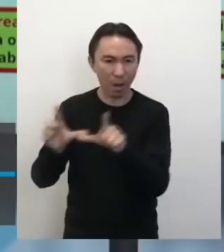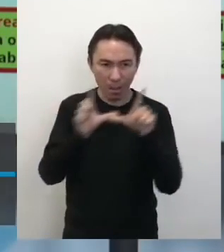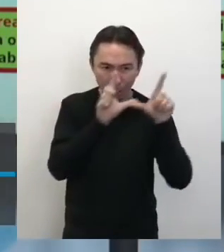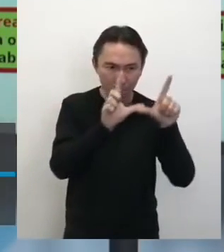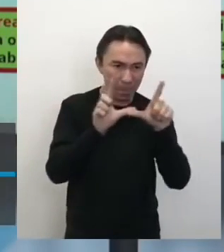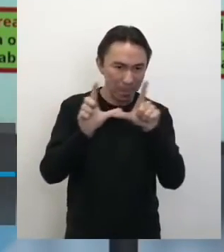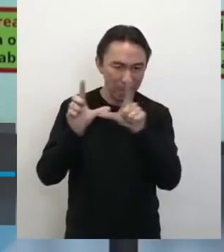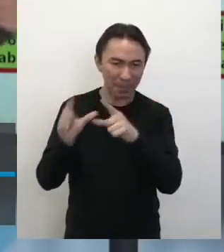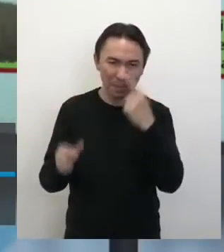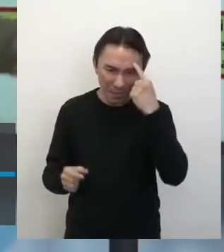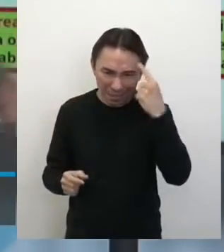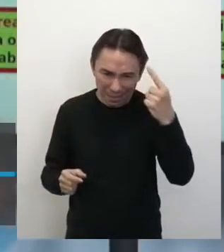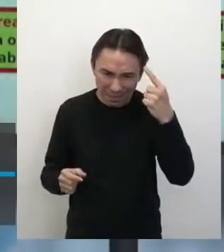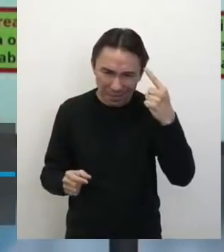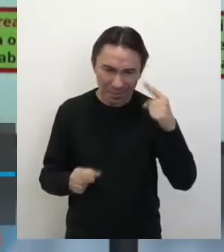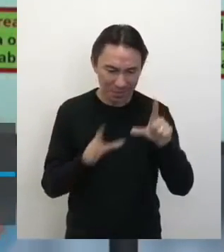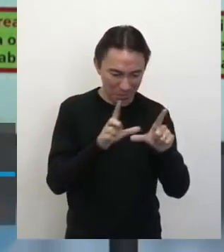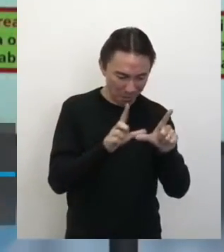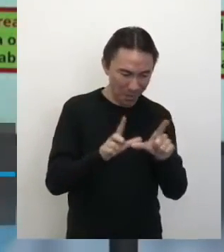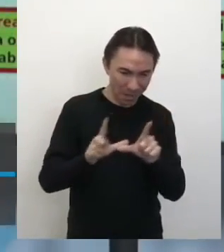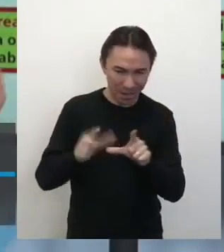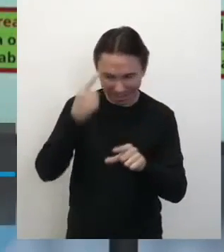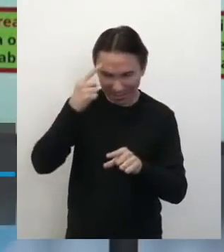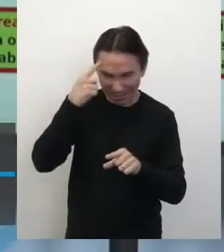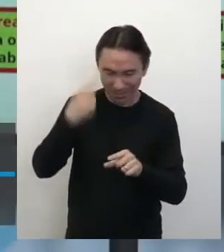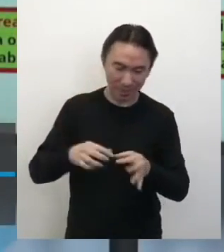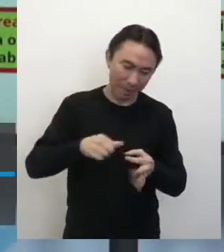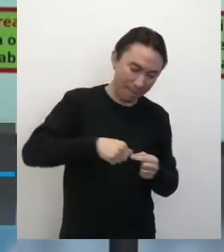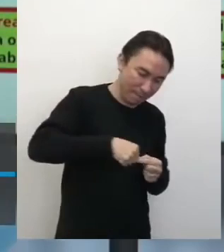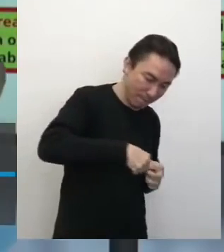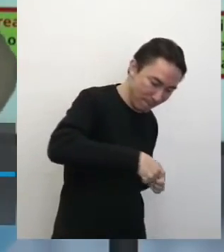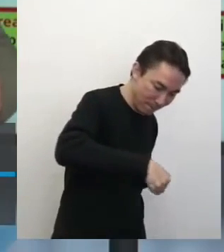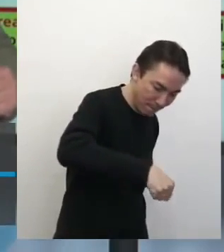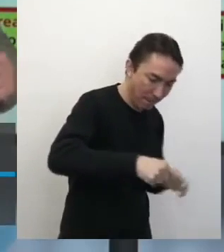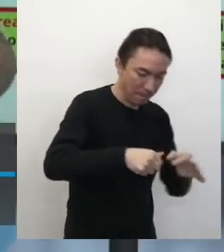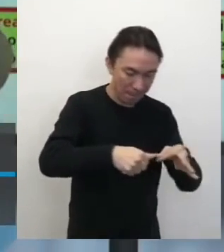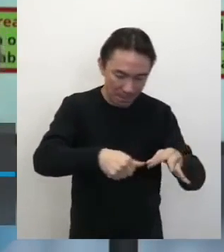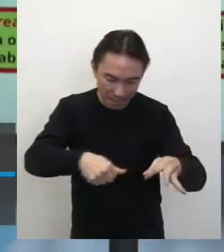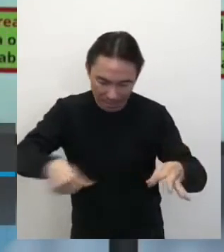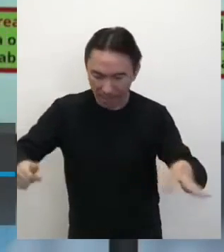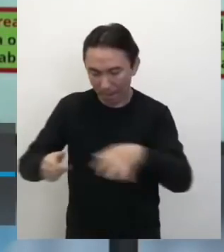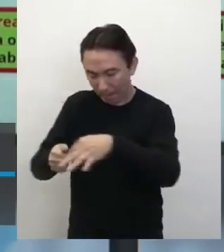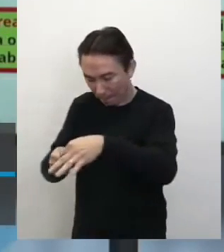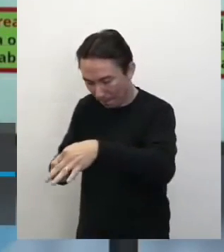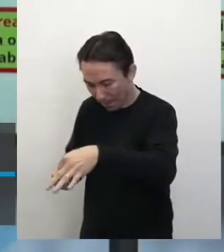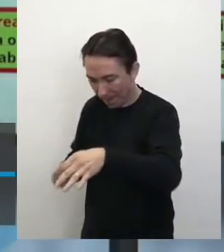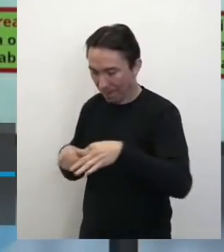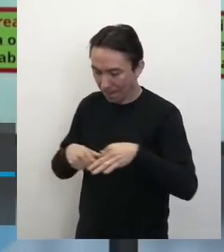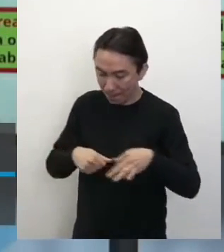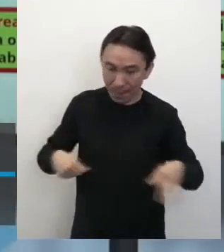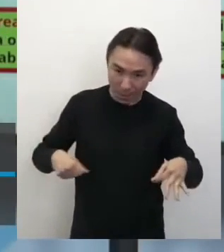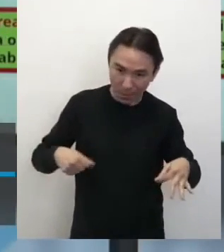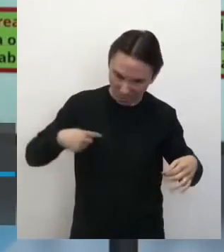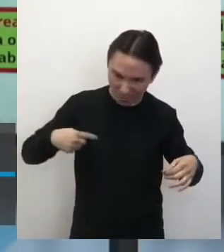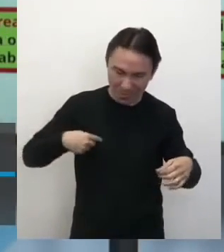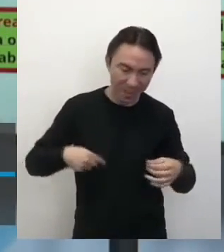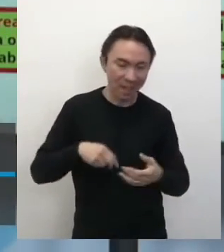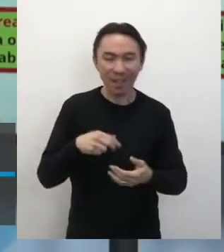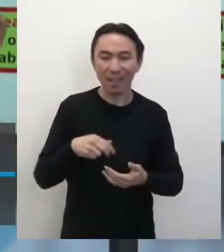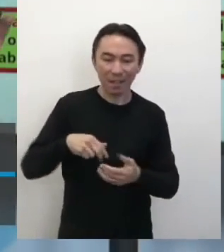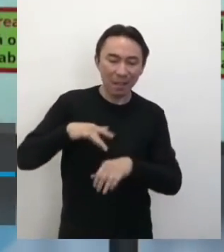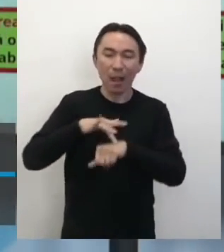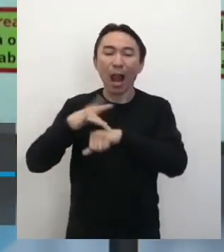do quadrado que eu fiz com fita crepe no chão? Eu até dancei dentro dele, né? Aquilo é 1 metro quadrado, é